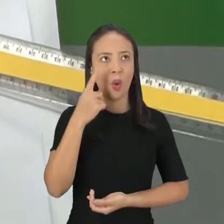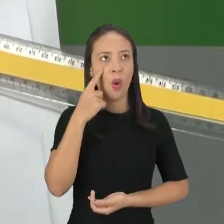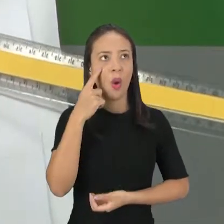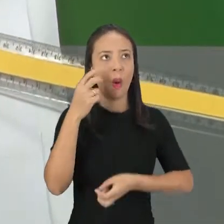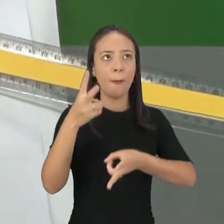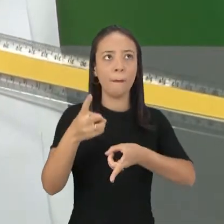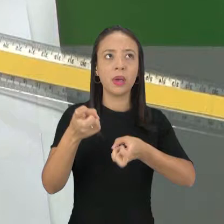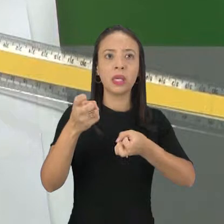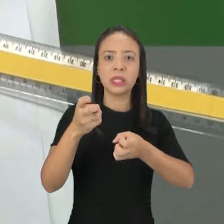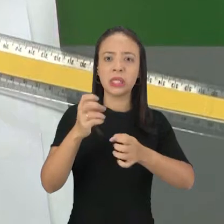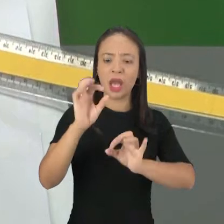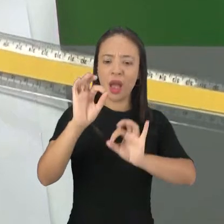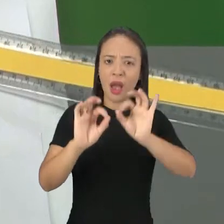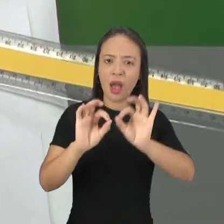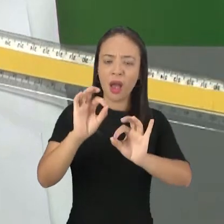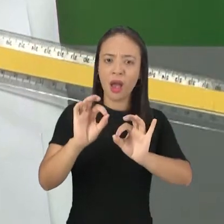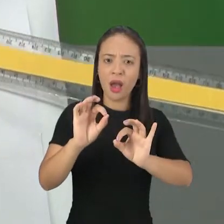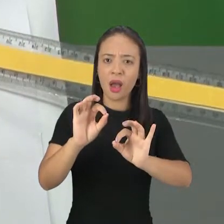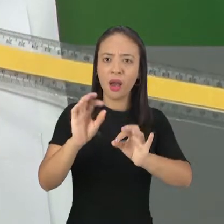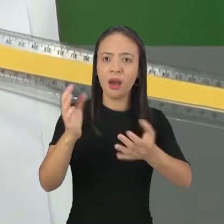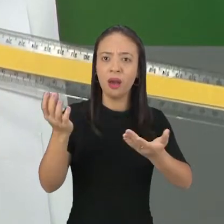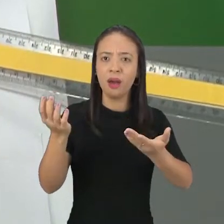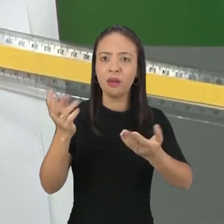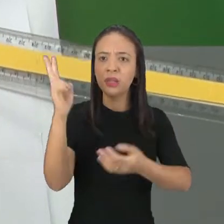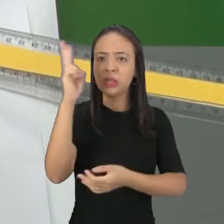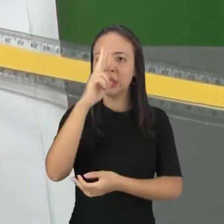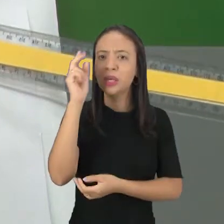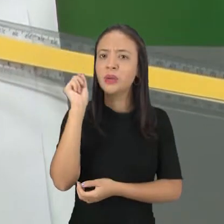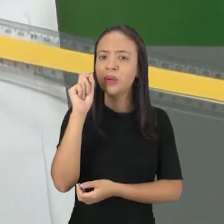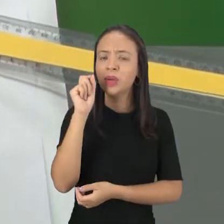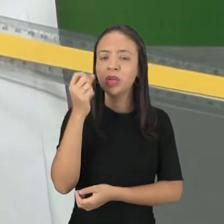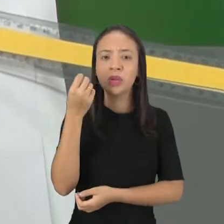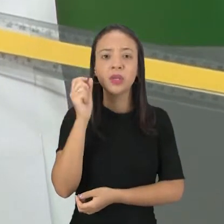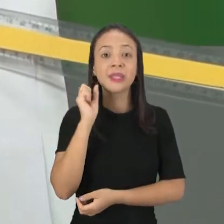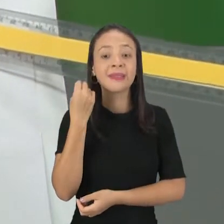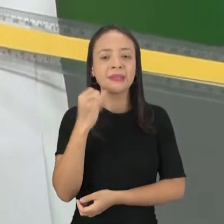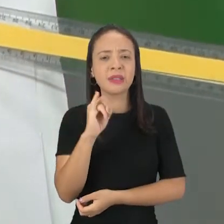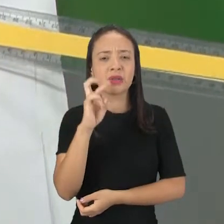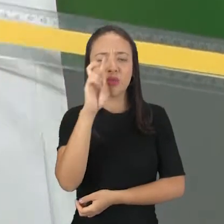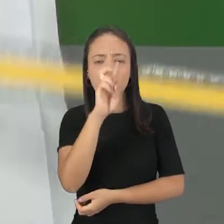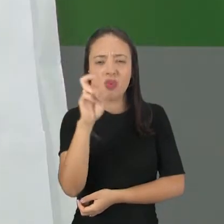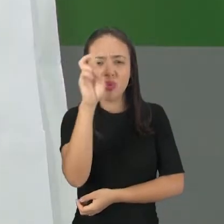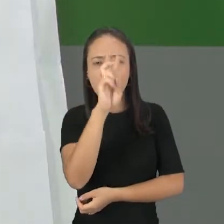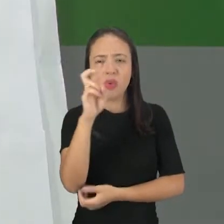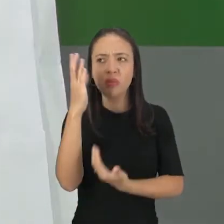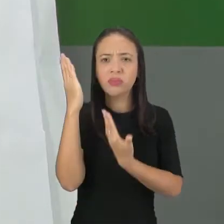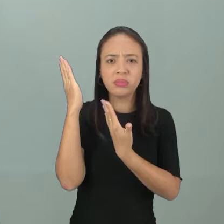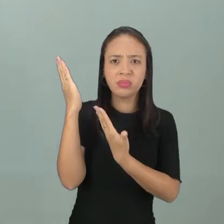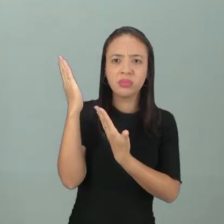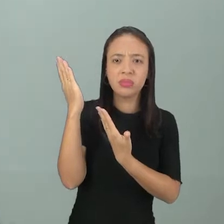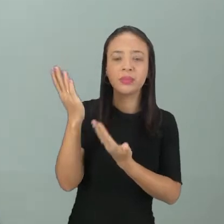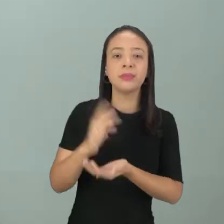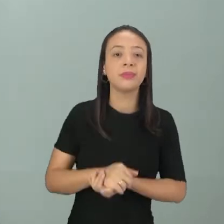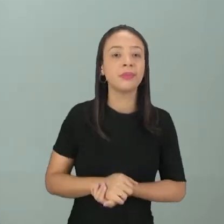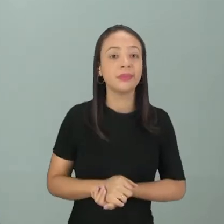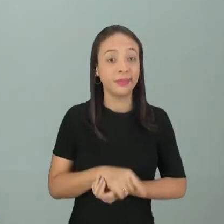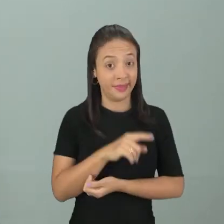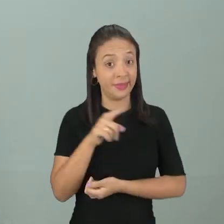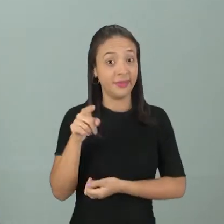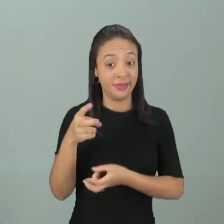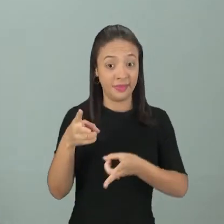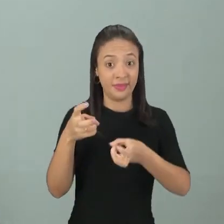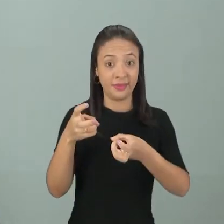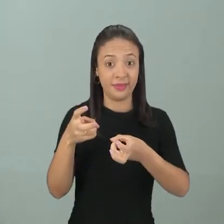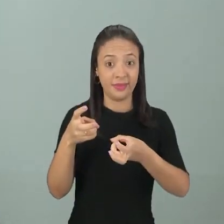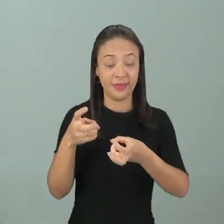essa estrutura. O que vocês conseguem lembrar analisando essa estrutura dessa construção? Vocês viram,